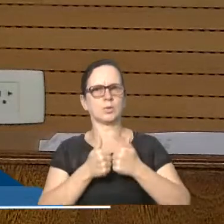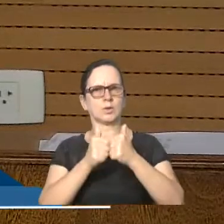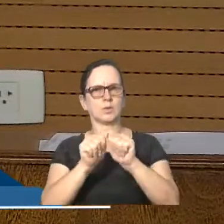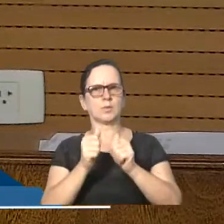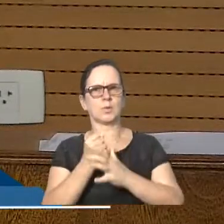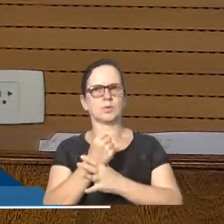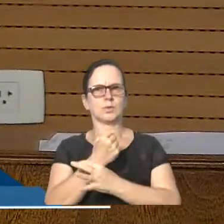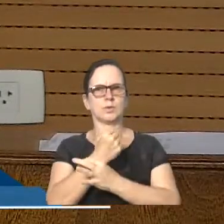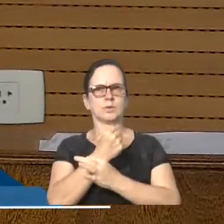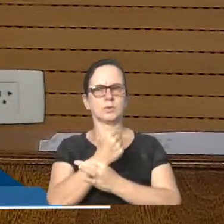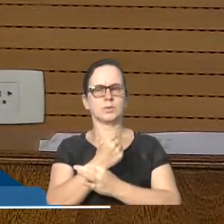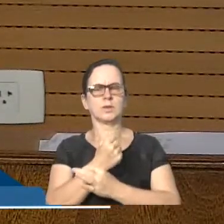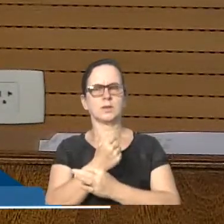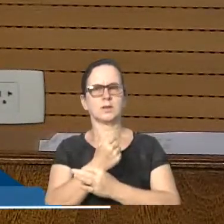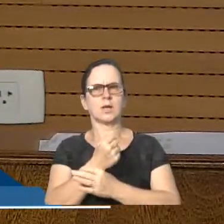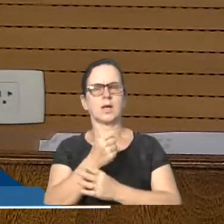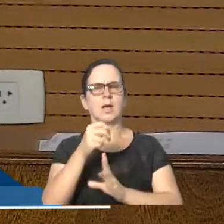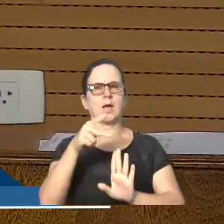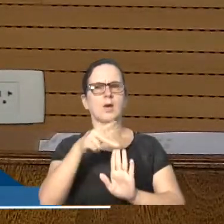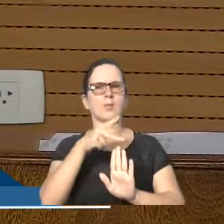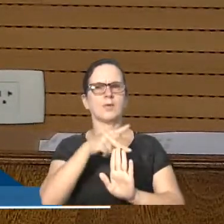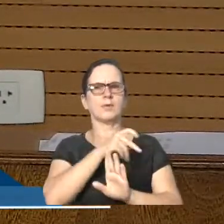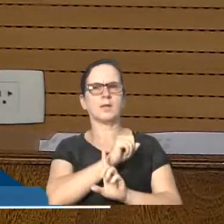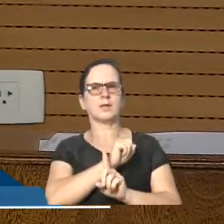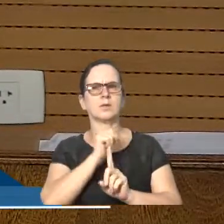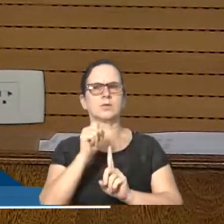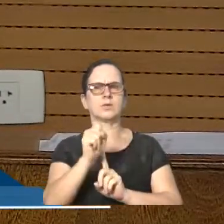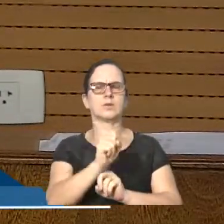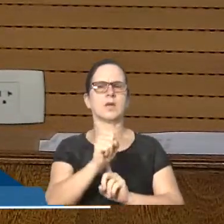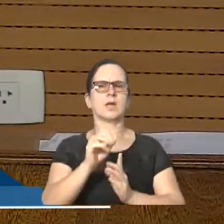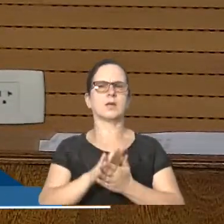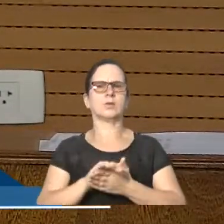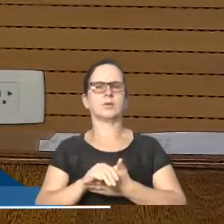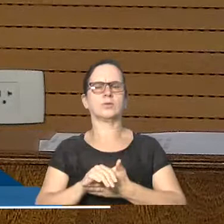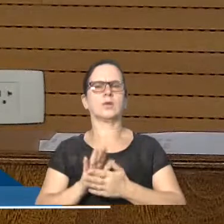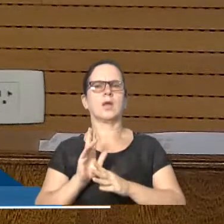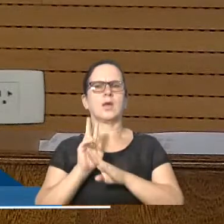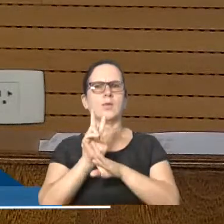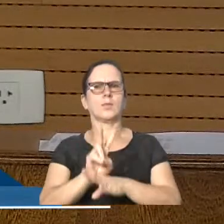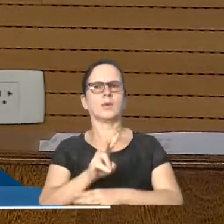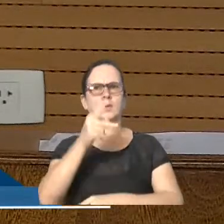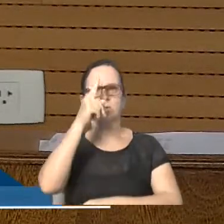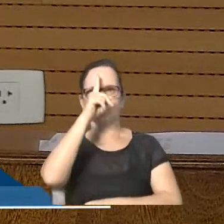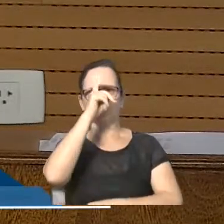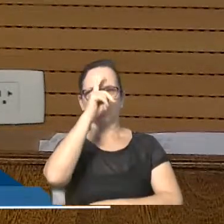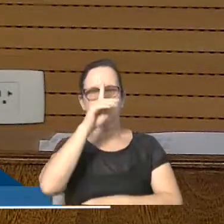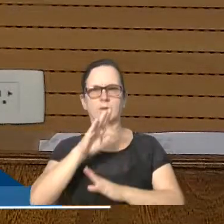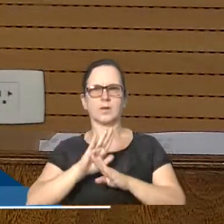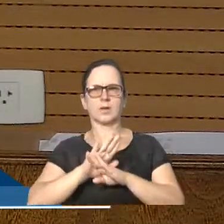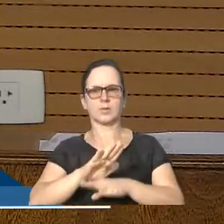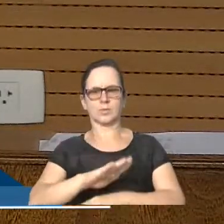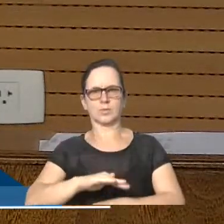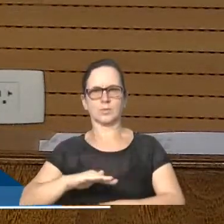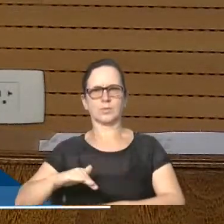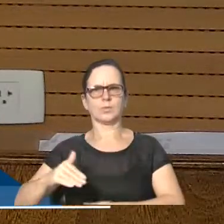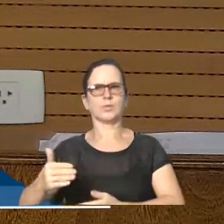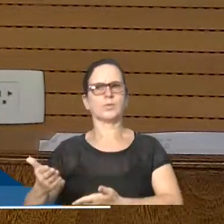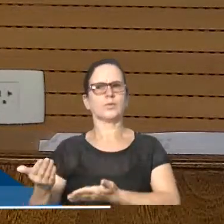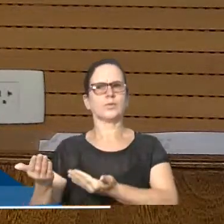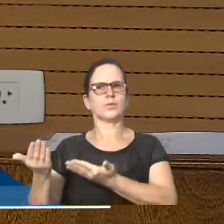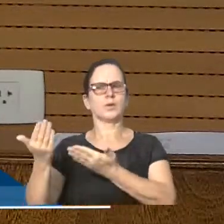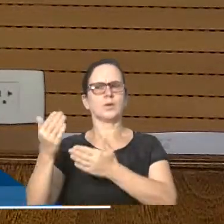lazer, a segurança, a previdência social, a proteção à maternidade, e a infância e assistência aos desamparados na forma